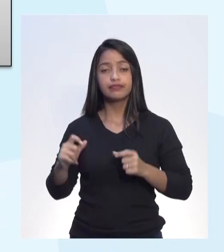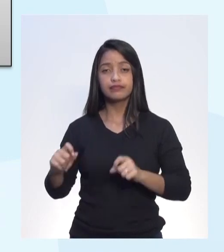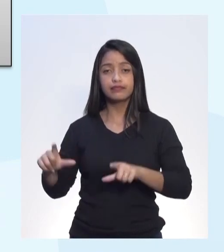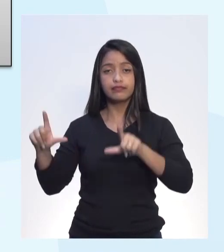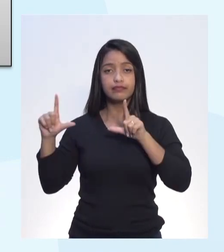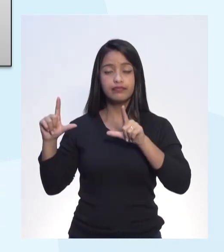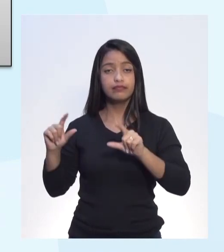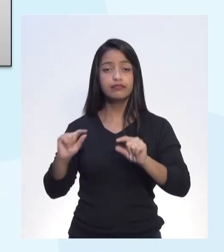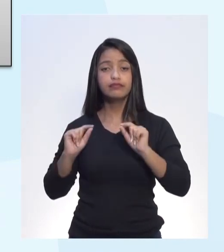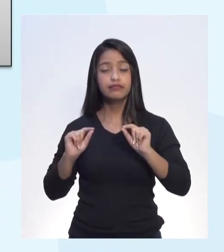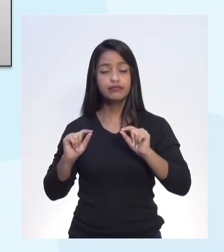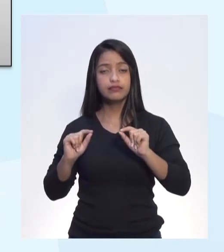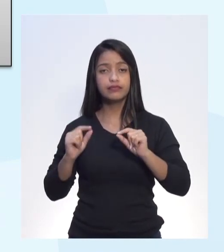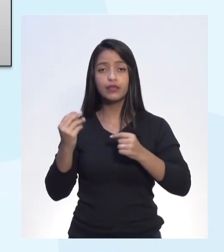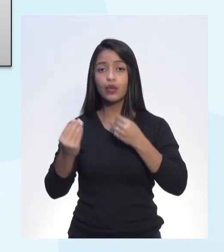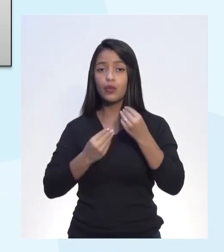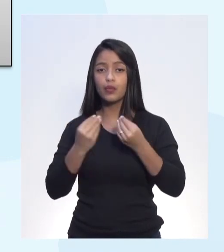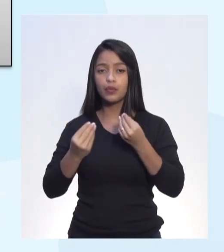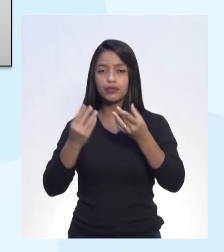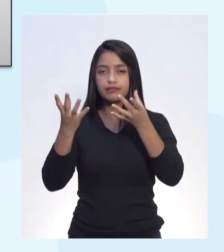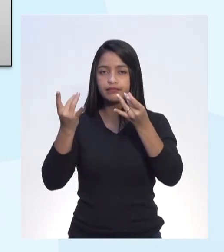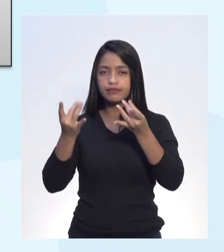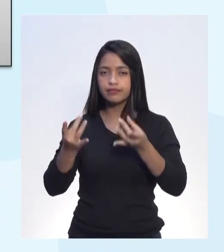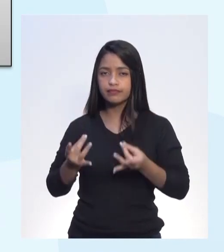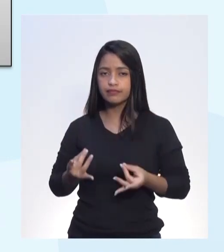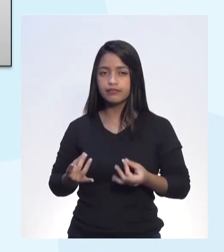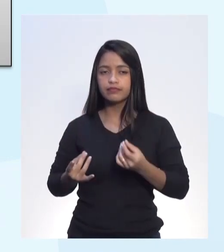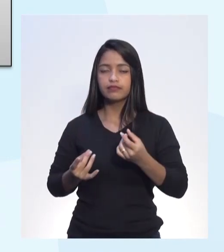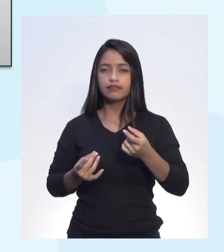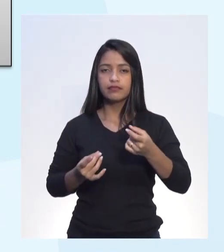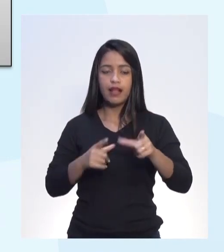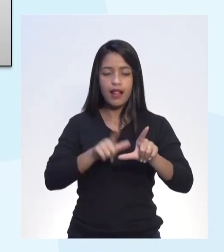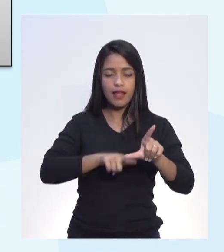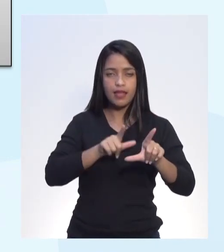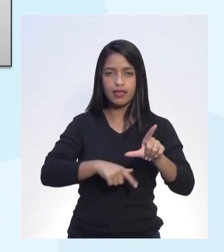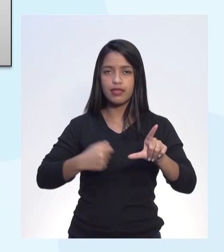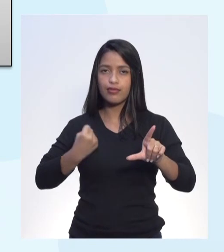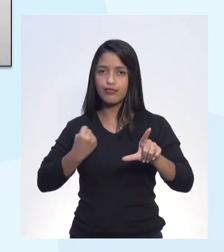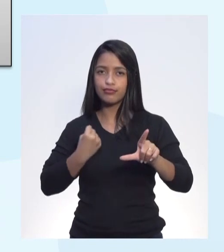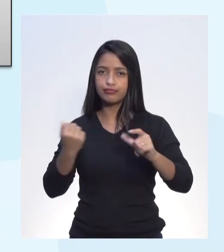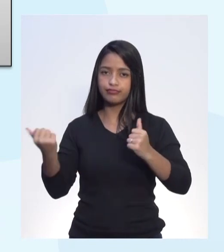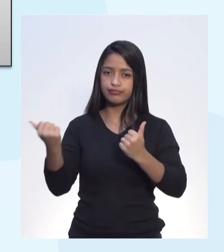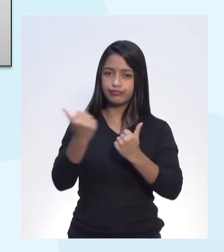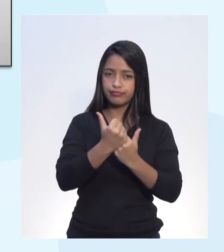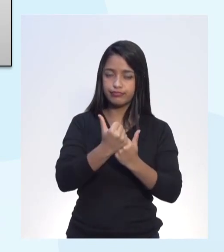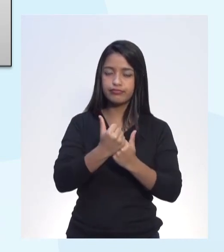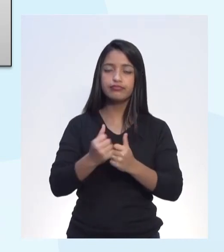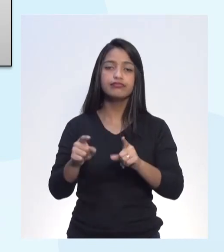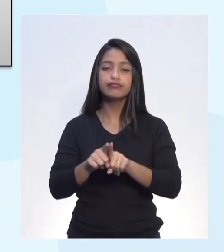a substituição e o valor, os respectivos valores para